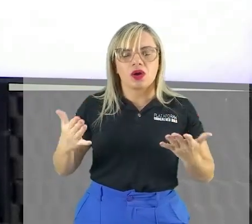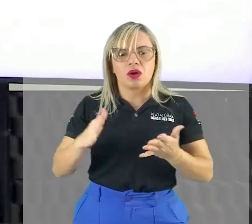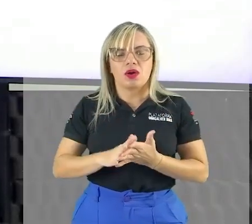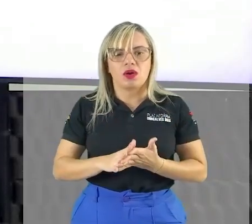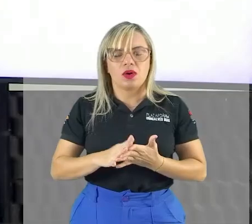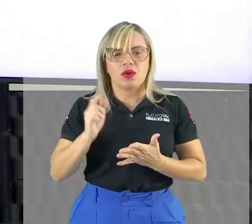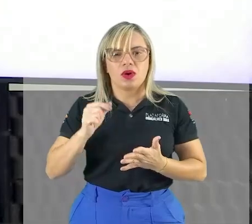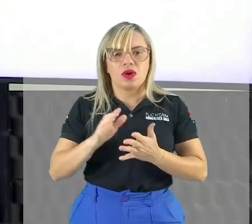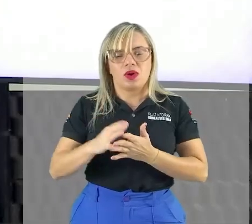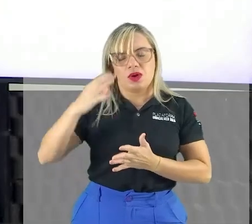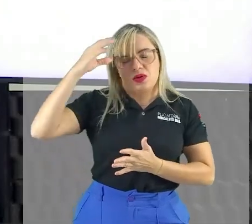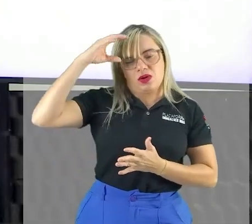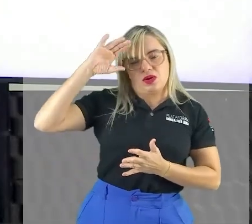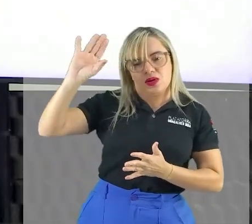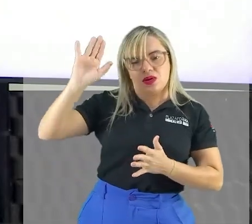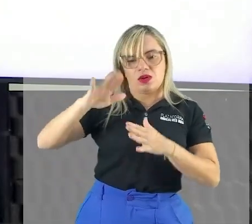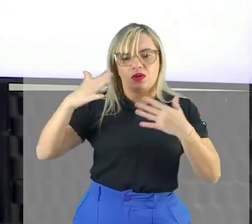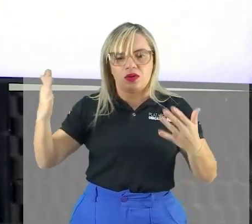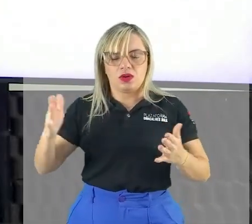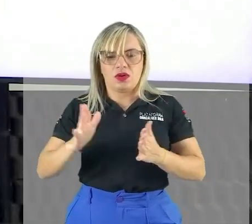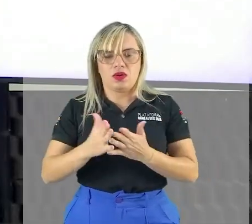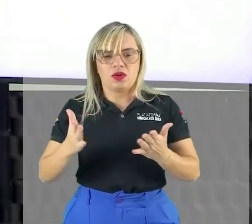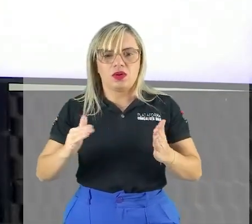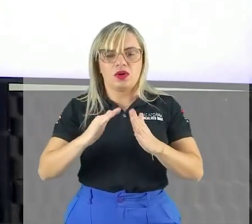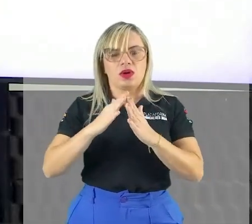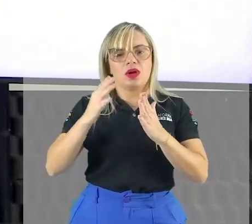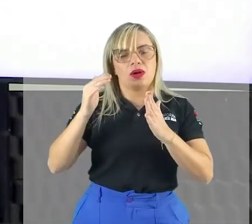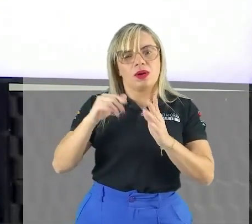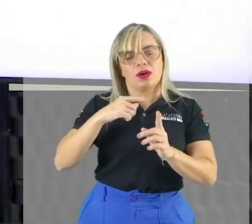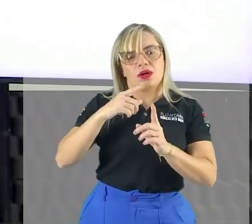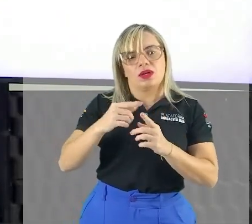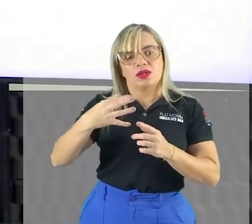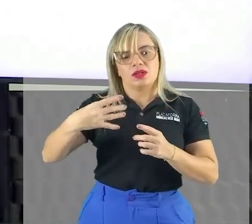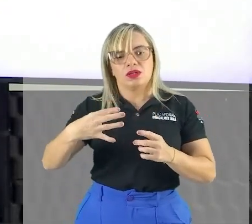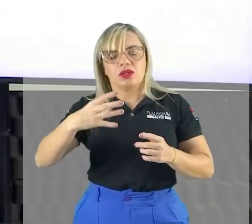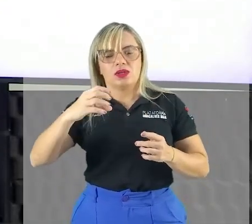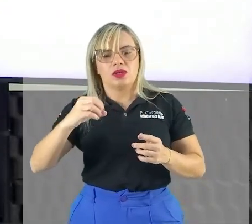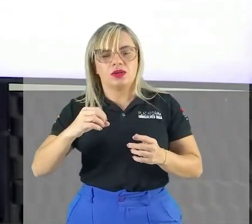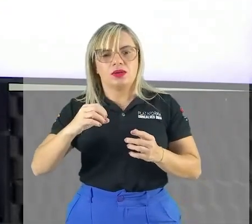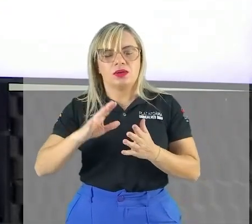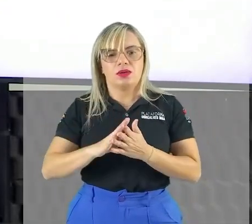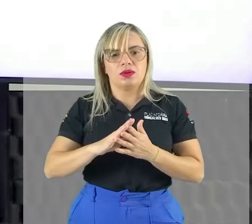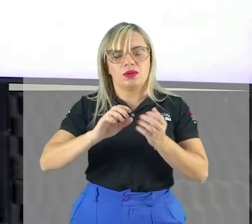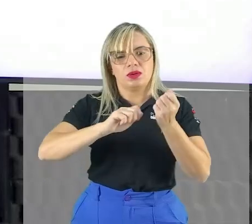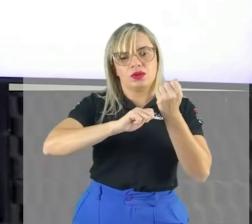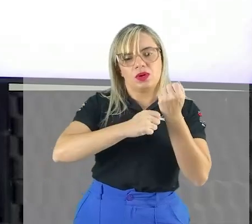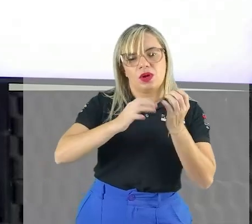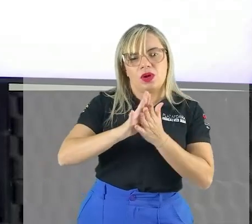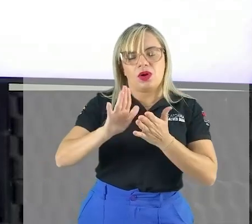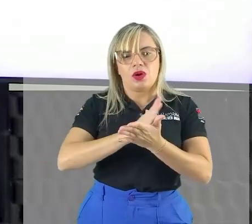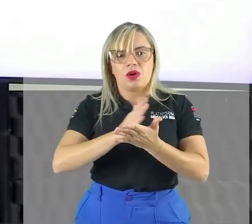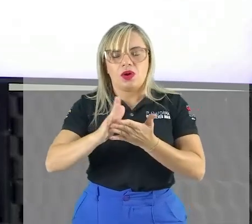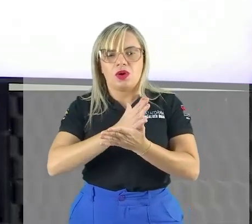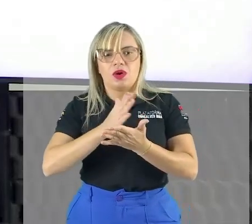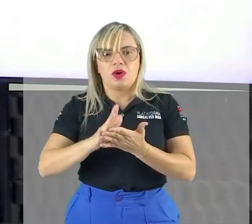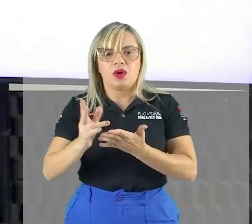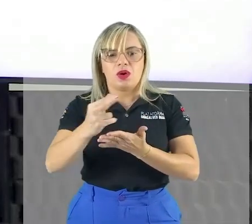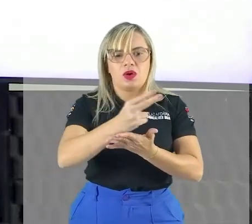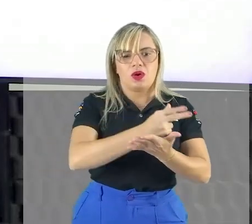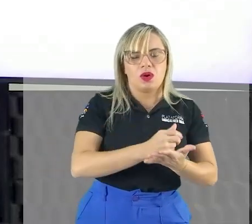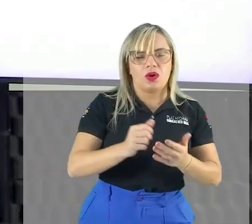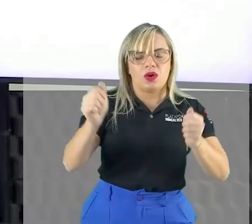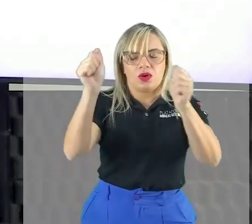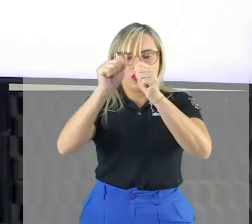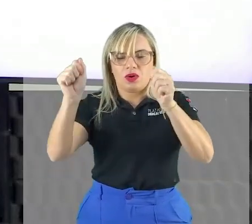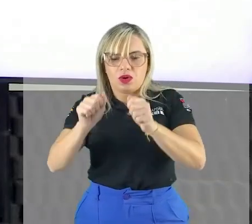grandes pinturas, na Capela Sistina de São Pedro, a gente vê alguns desenhos, algumas esculturas,